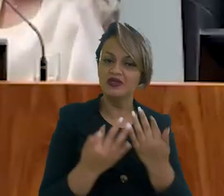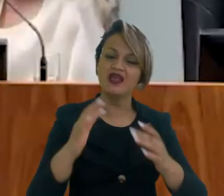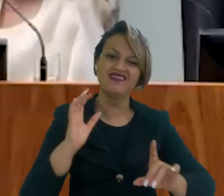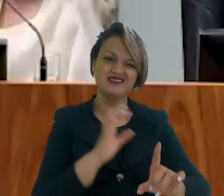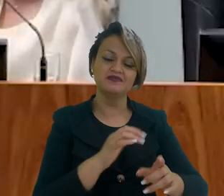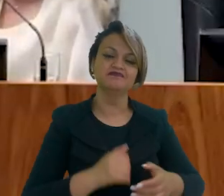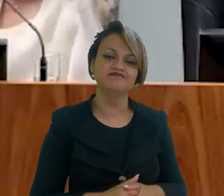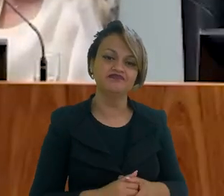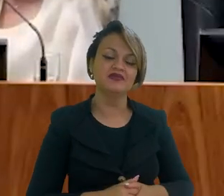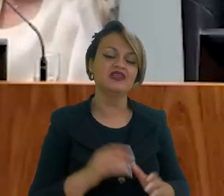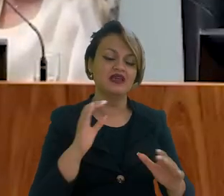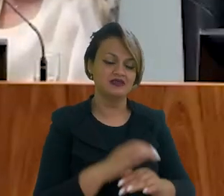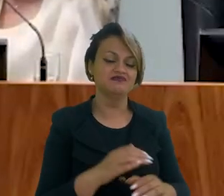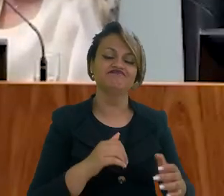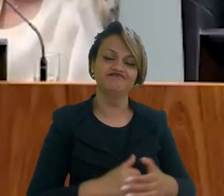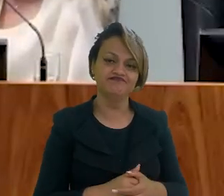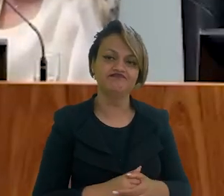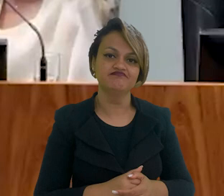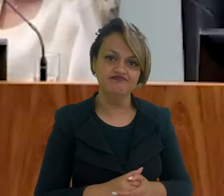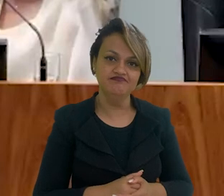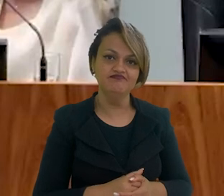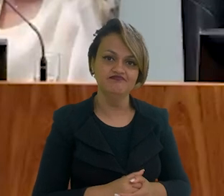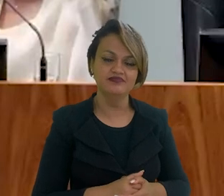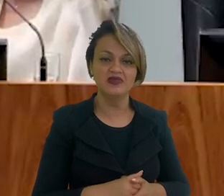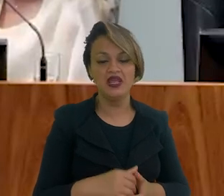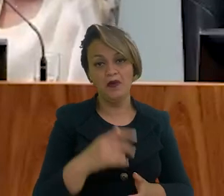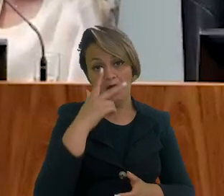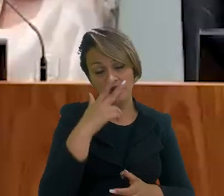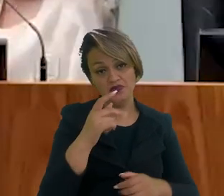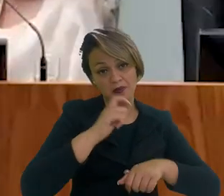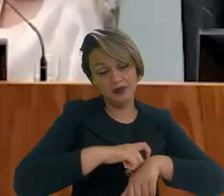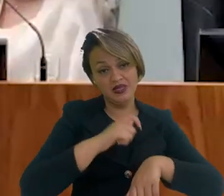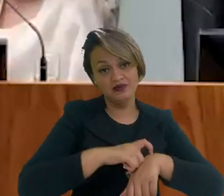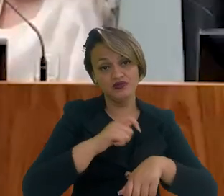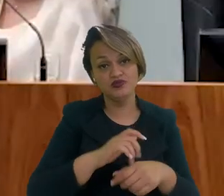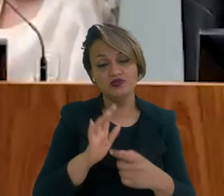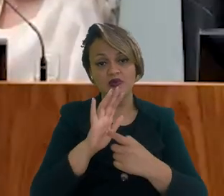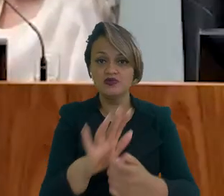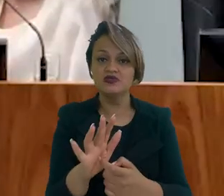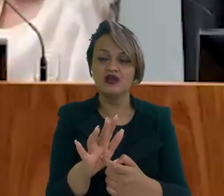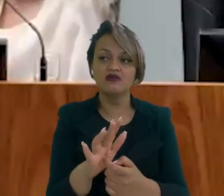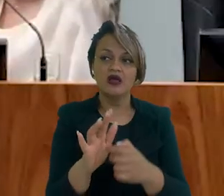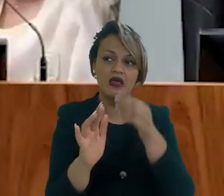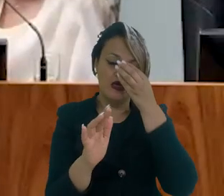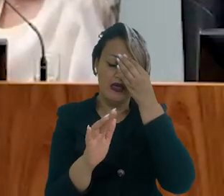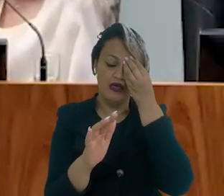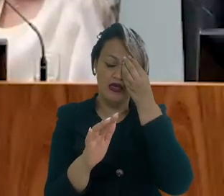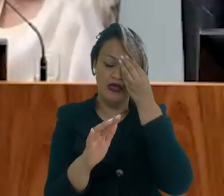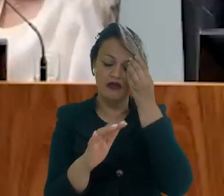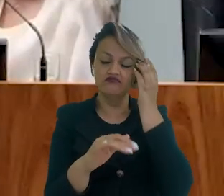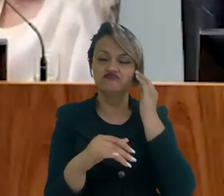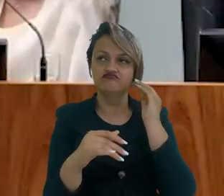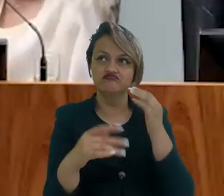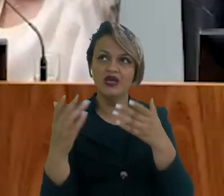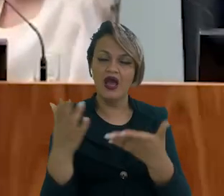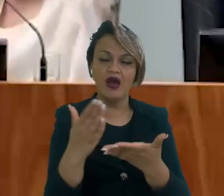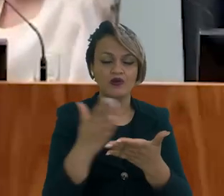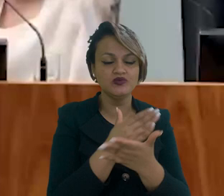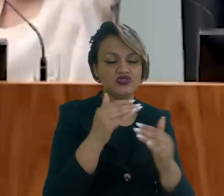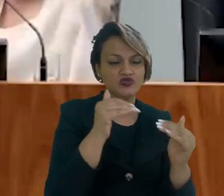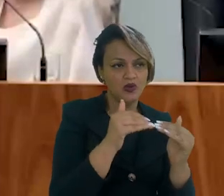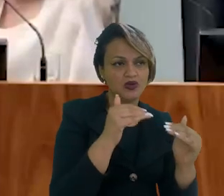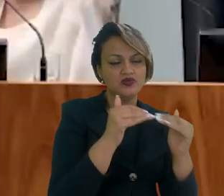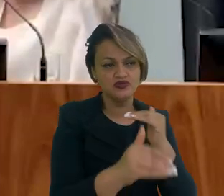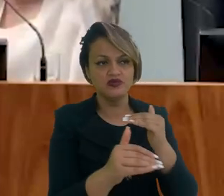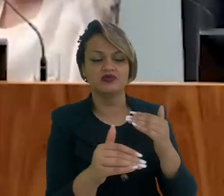já instabilidade alguns Dizem que o nosso direito de família teria se encaminhado para essa estar se encaminhando para Sinceramente eu acho que é o momento